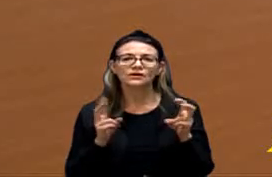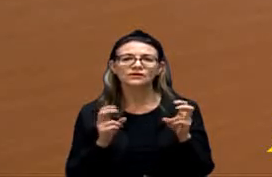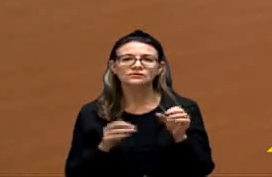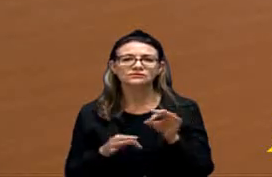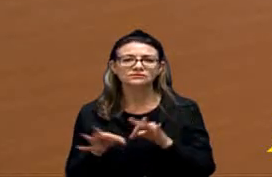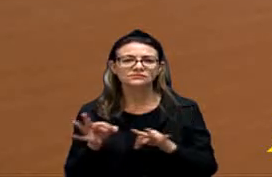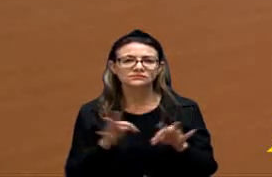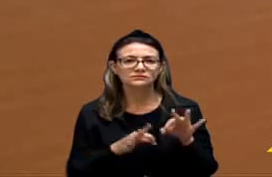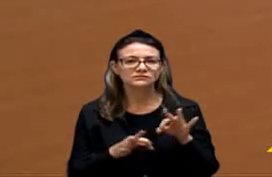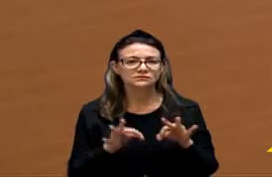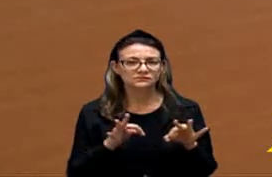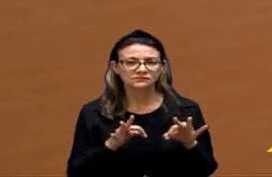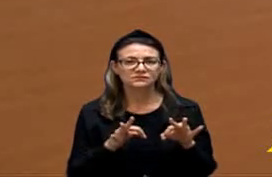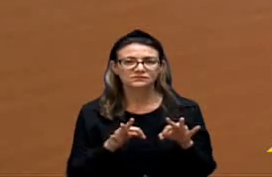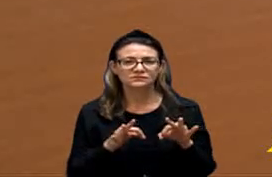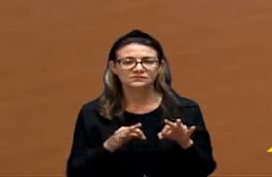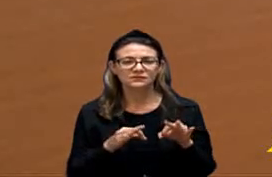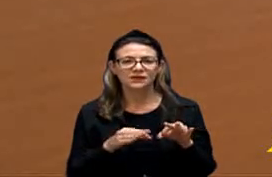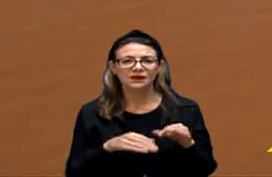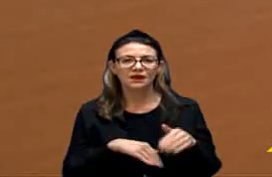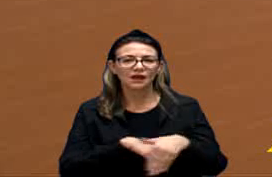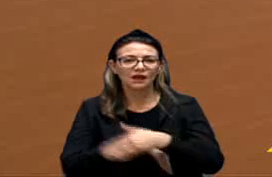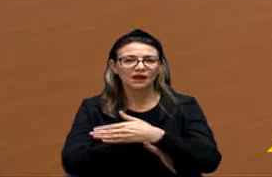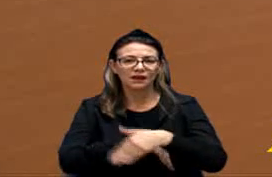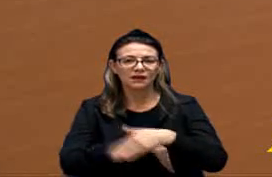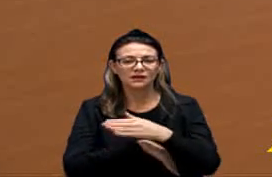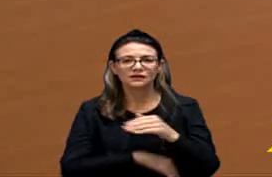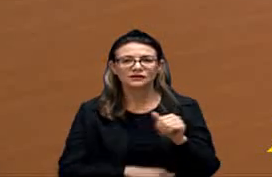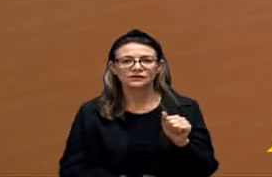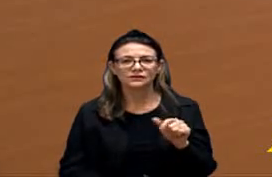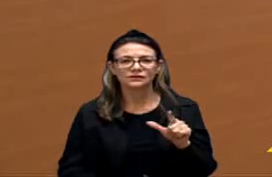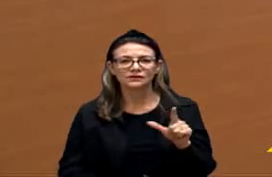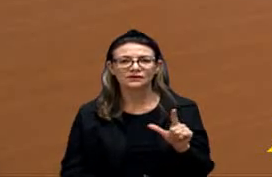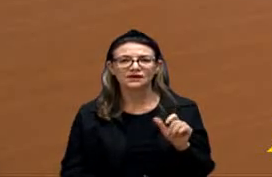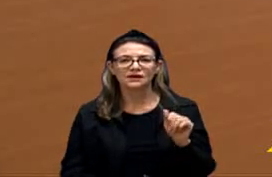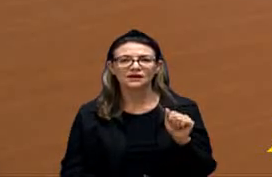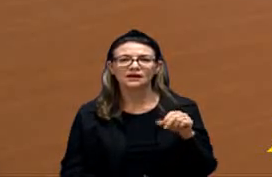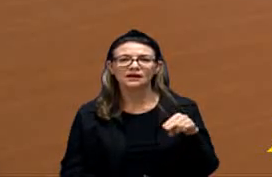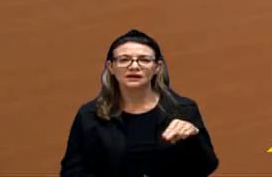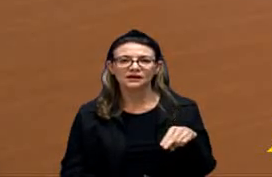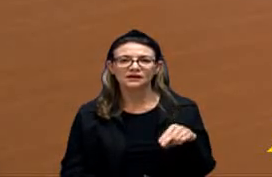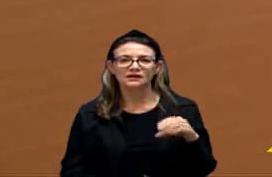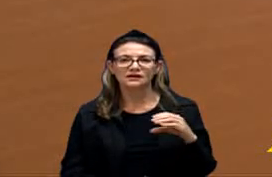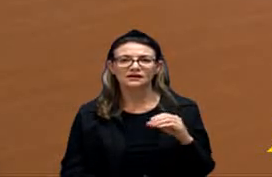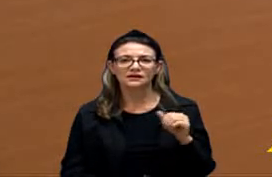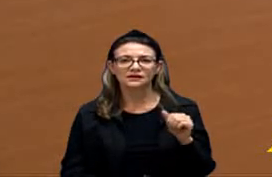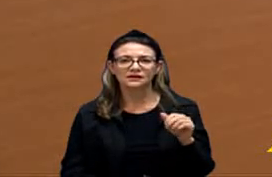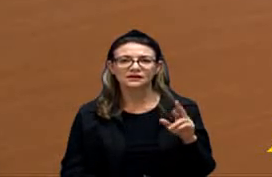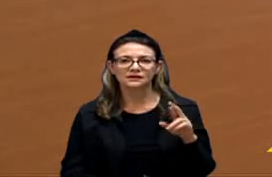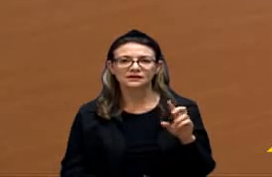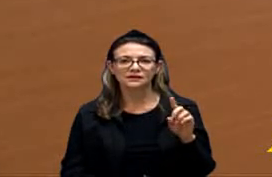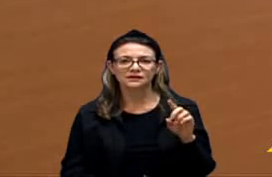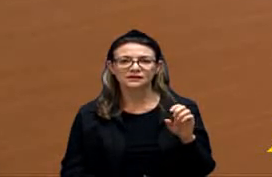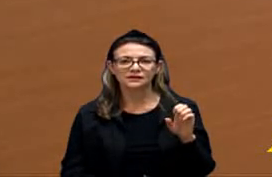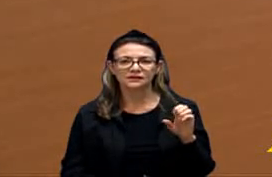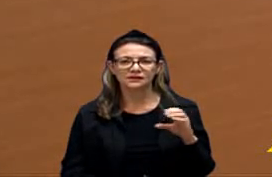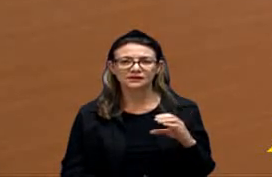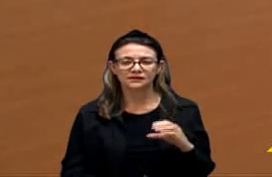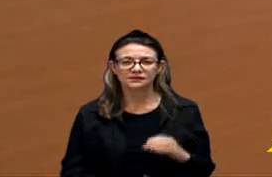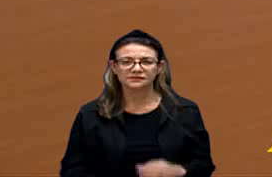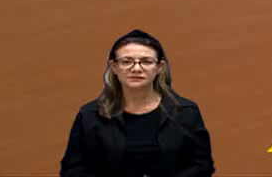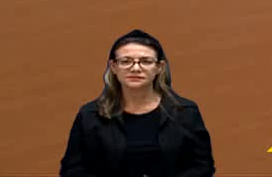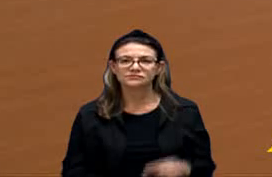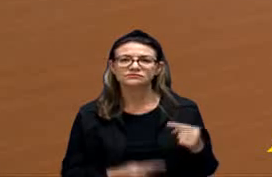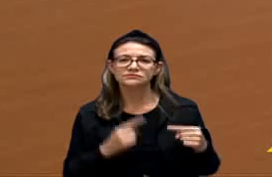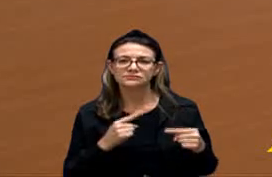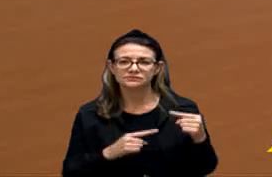implementação de iluminação na Rua Alan Kardec no Jardim Almeida eu coloco em discussão com a palavra ao autor